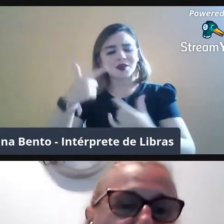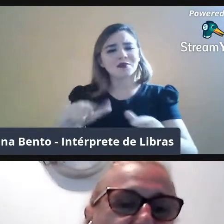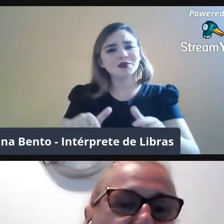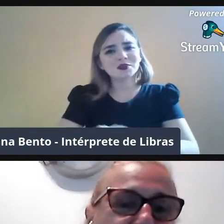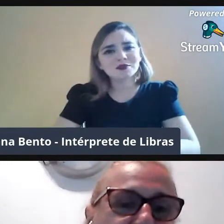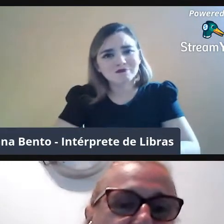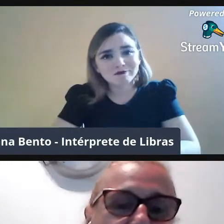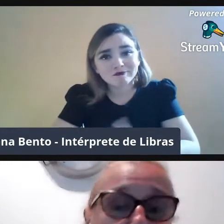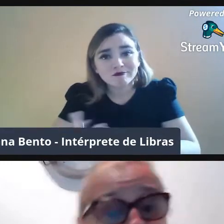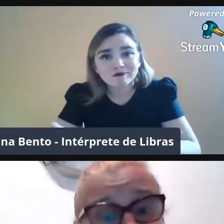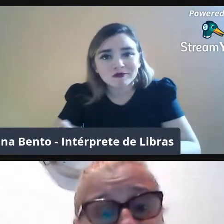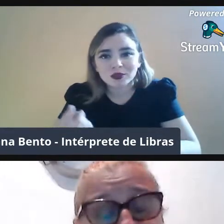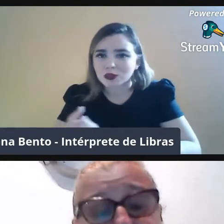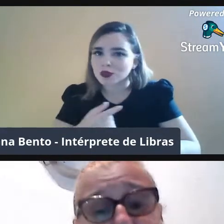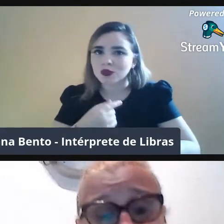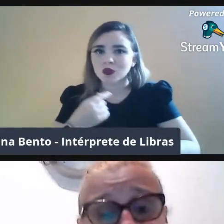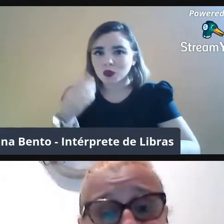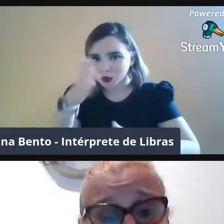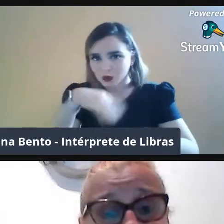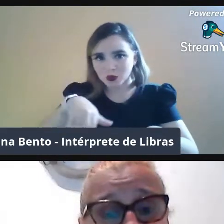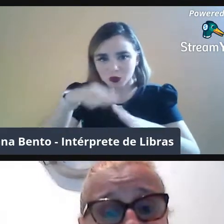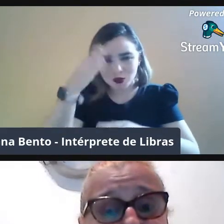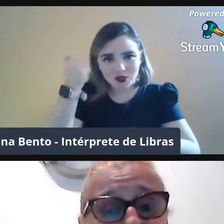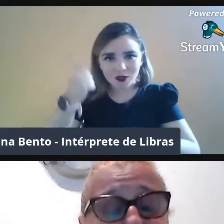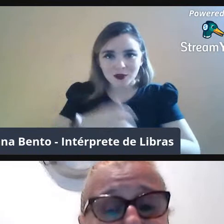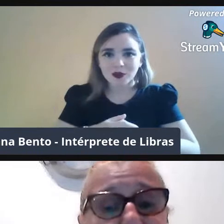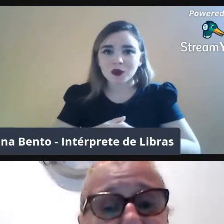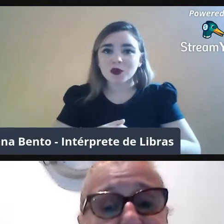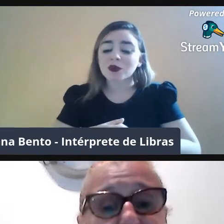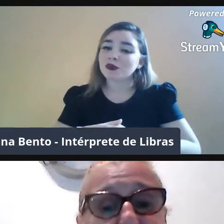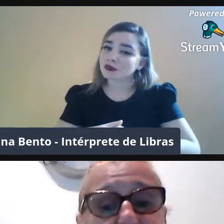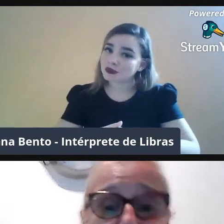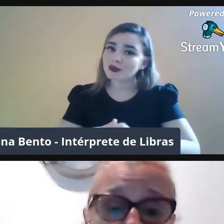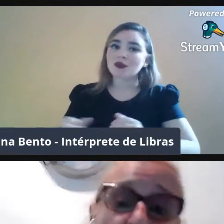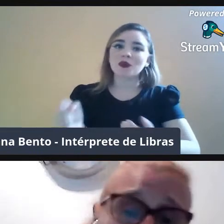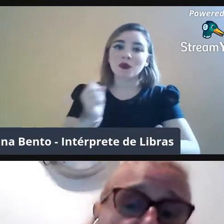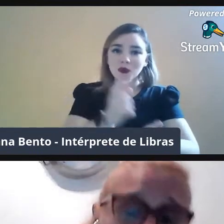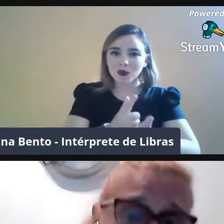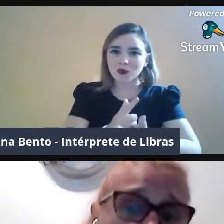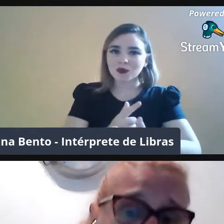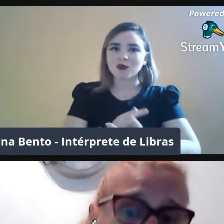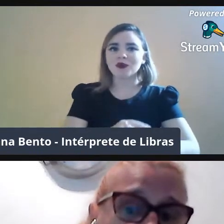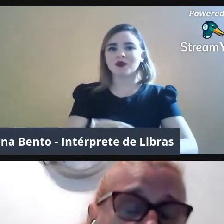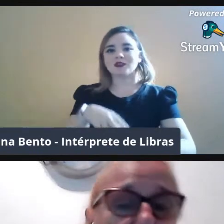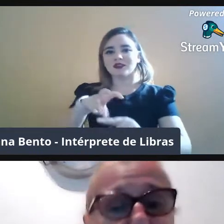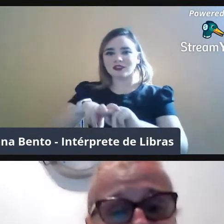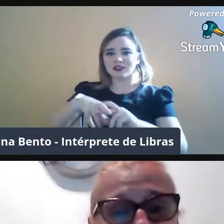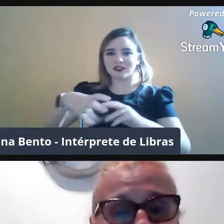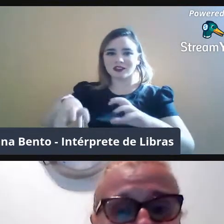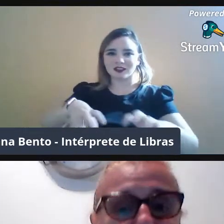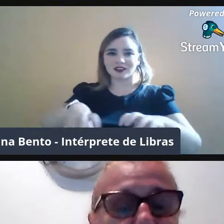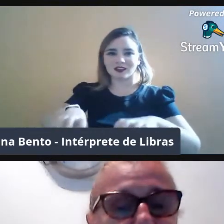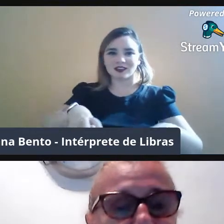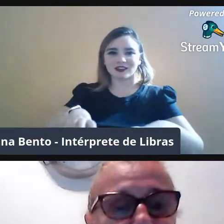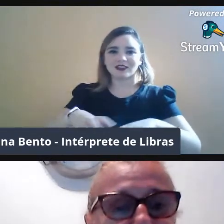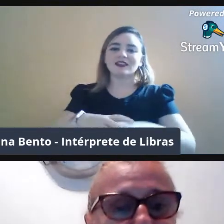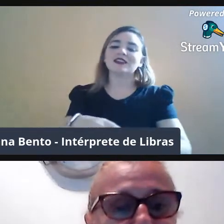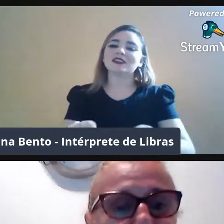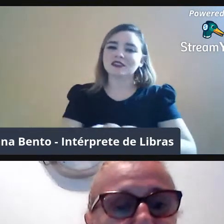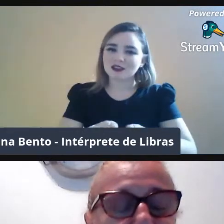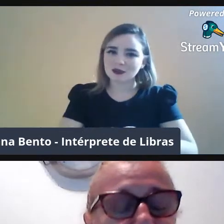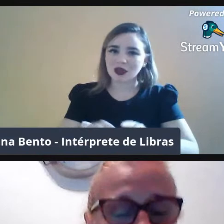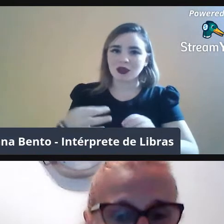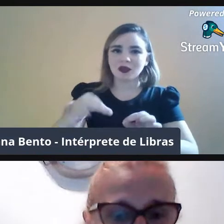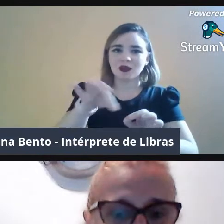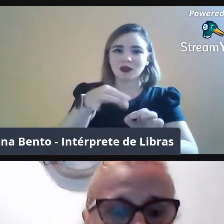Todo mundo? Primeiro, a nossa cadeira de rodas da escola foi com as tampinhas e com os lacrinhos da lata de lixo,